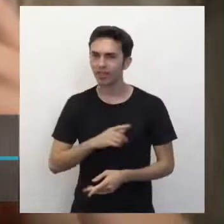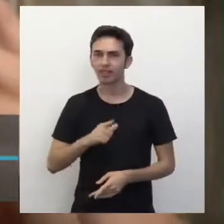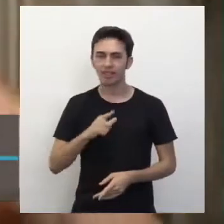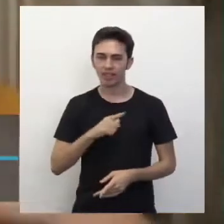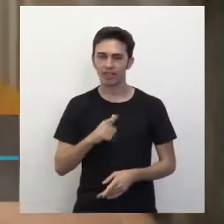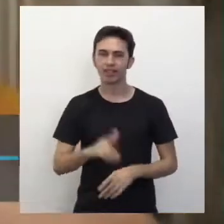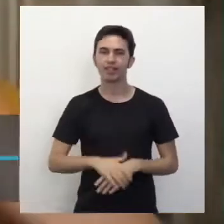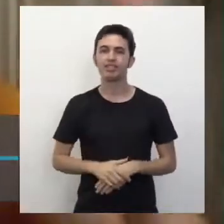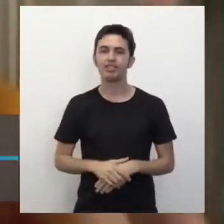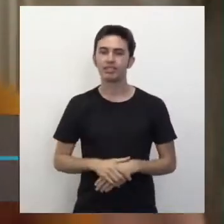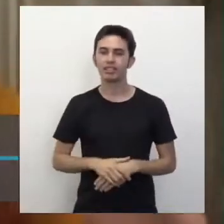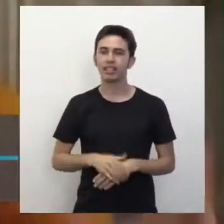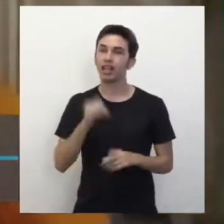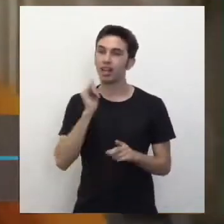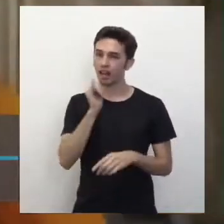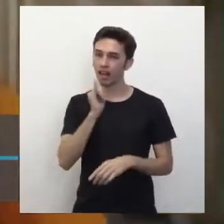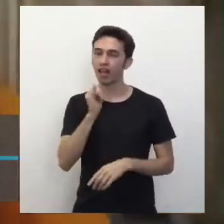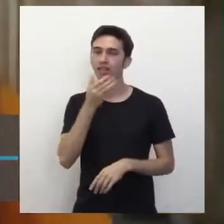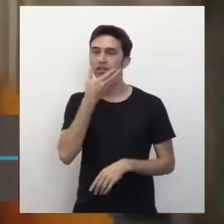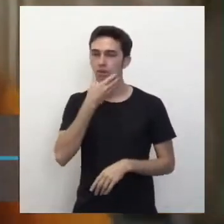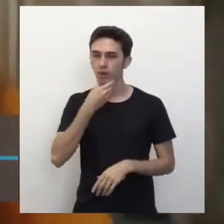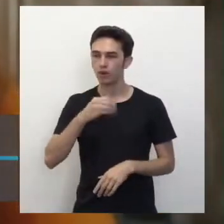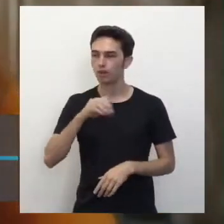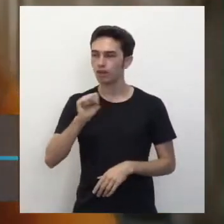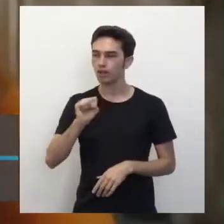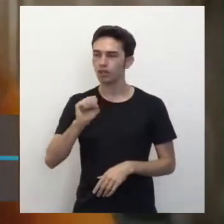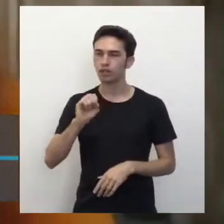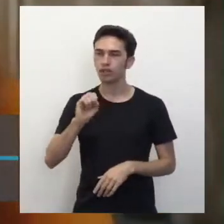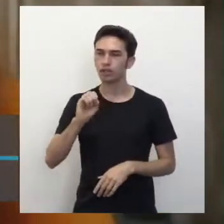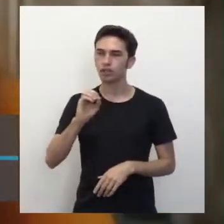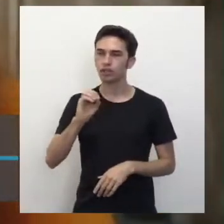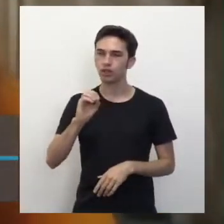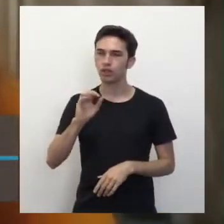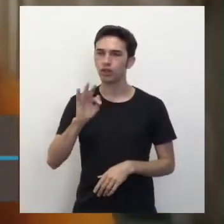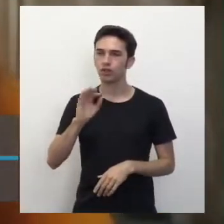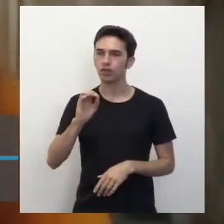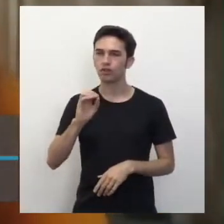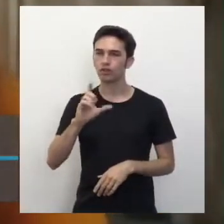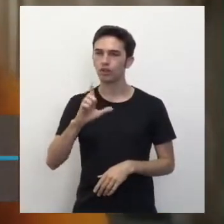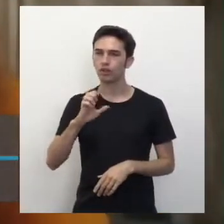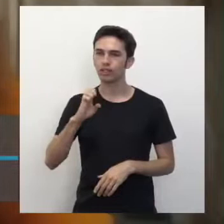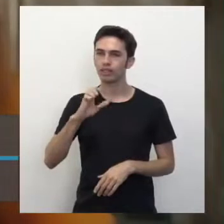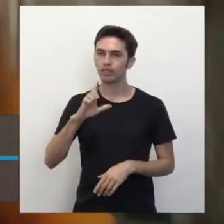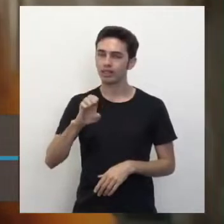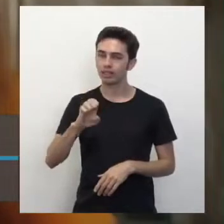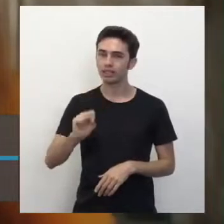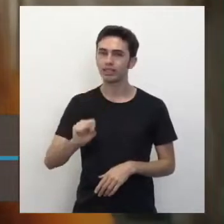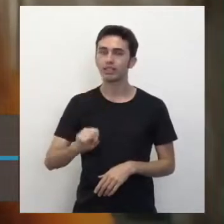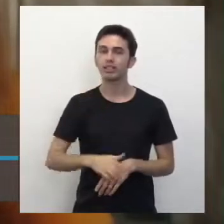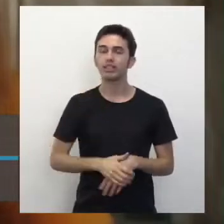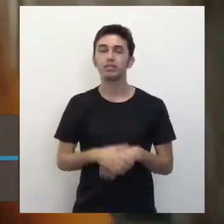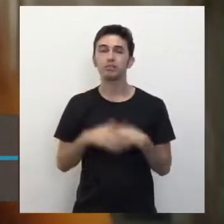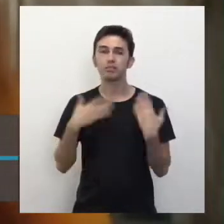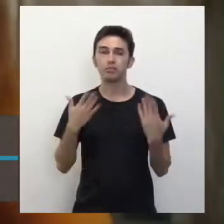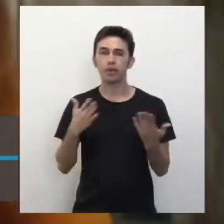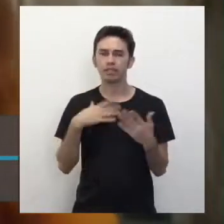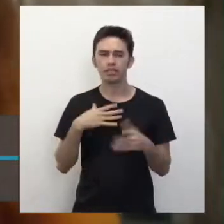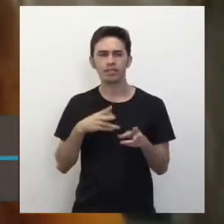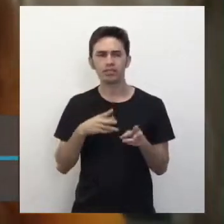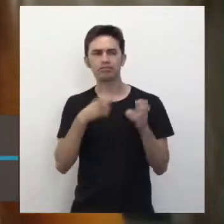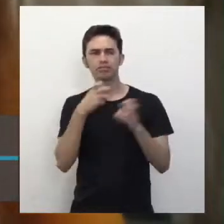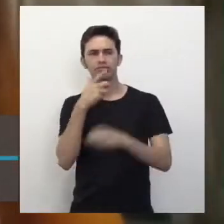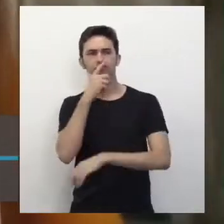é narrada pelo Sófocles, né, no Édipo Rei. Mas a impressão que nós temos é a de